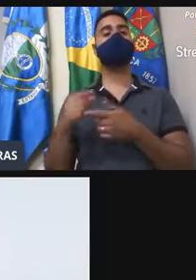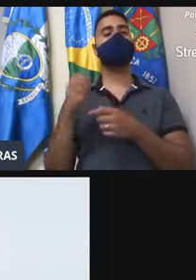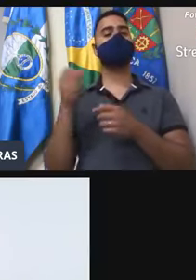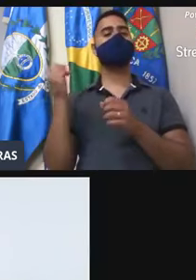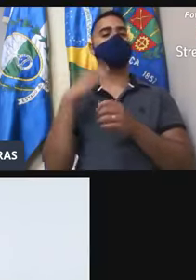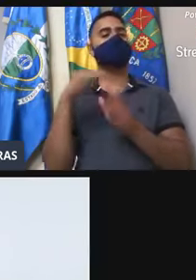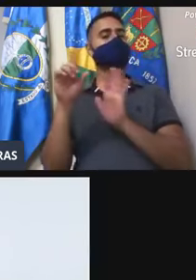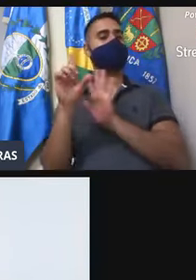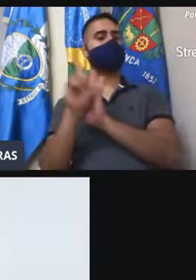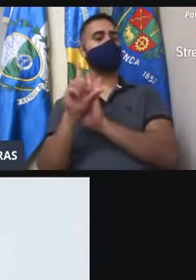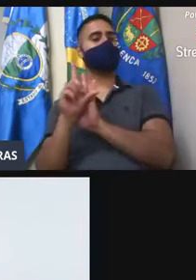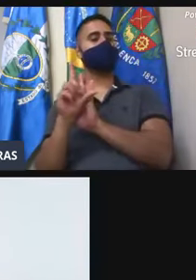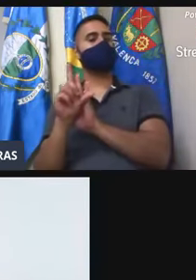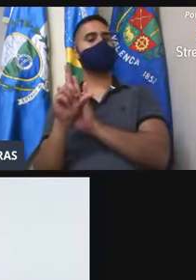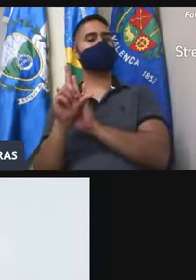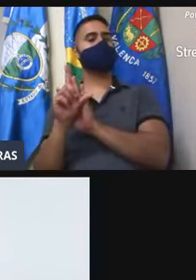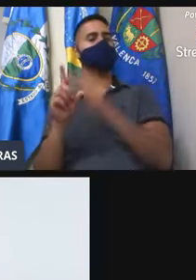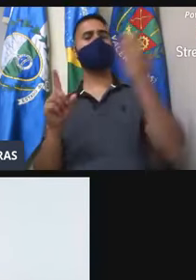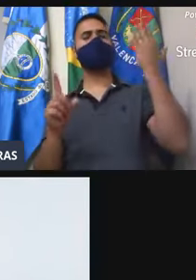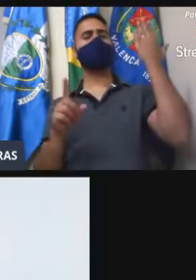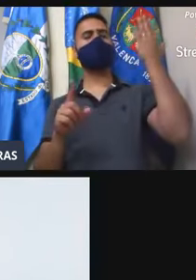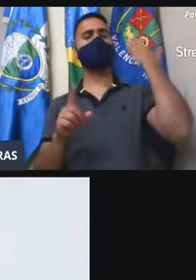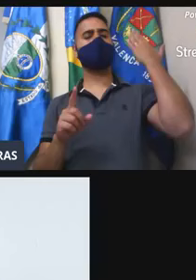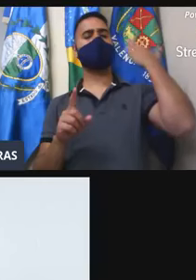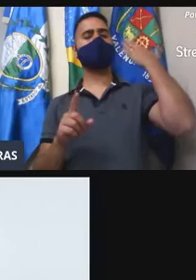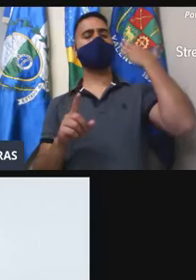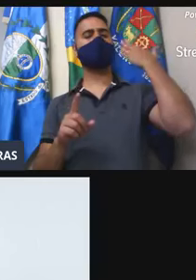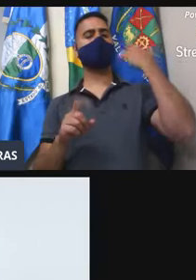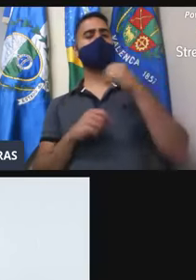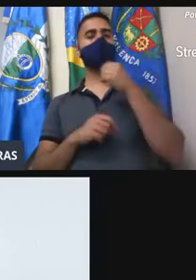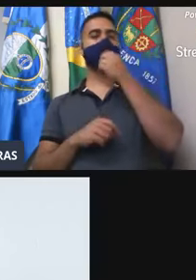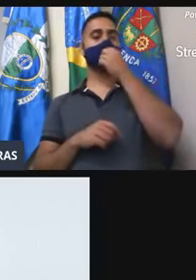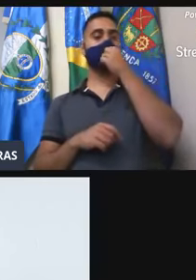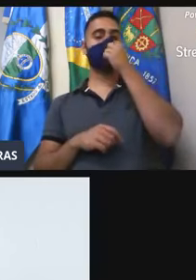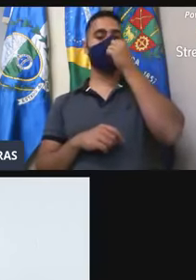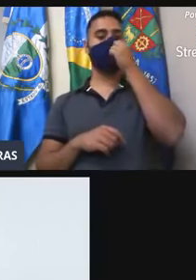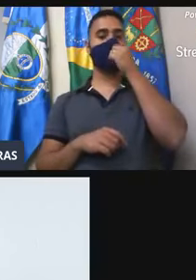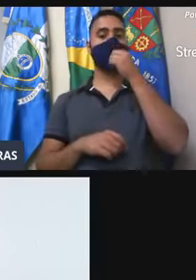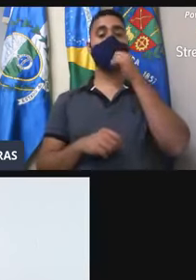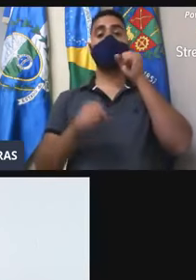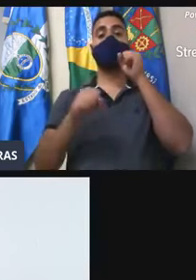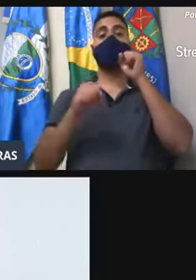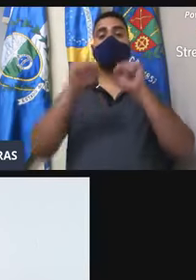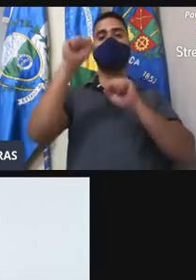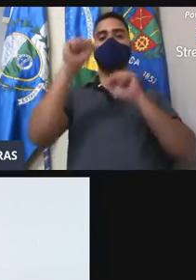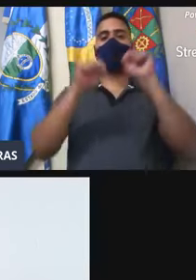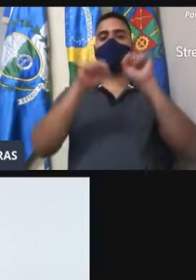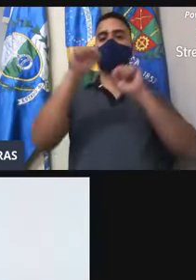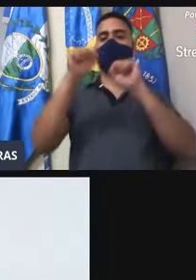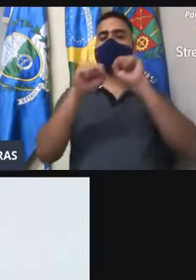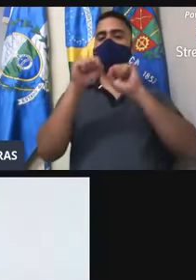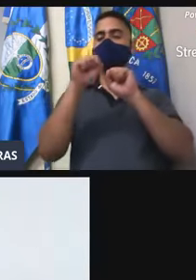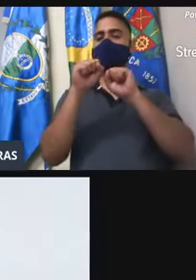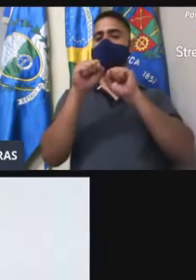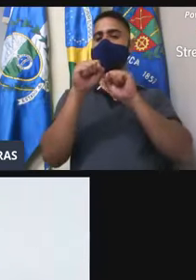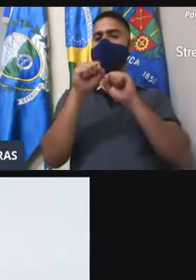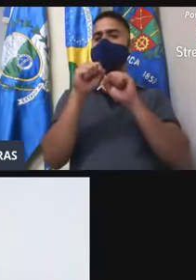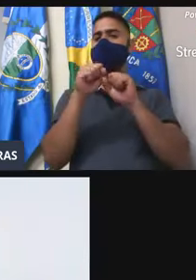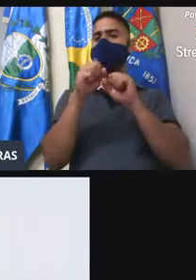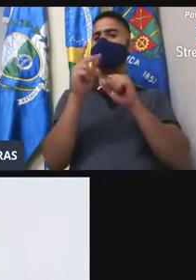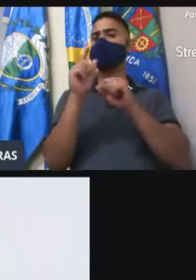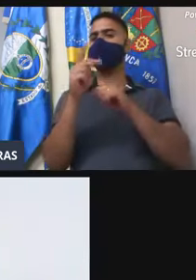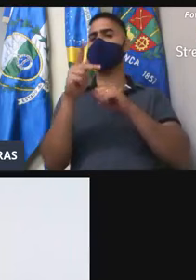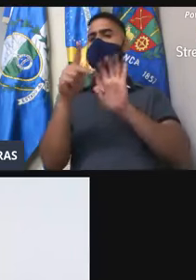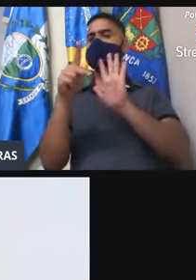legislação. No passado, as empresas, o dinheiro público, o dinheiro privado,